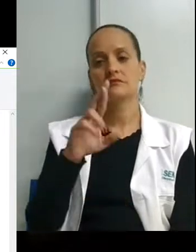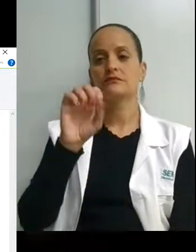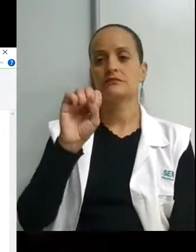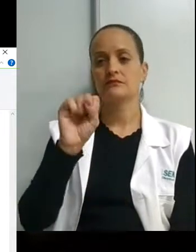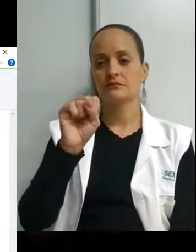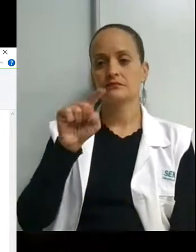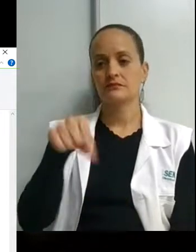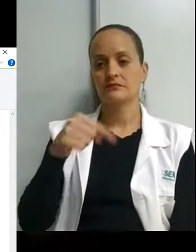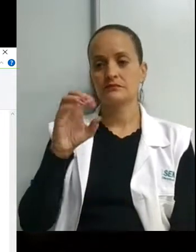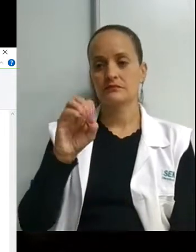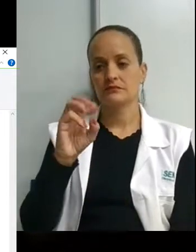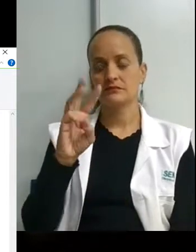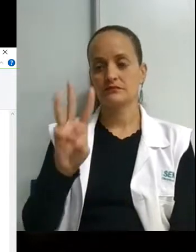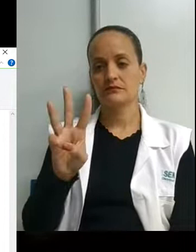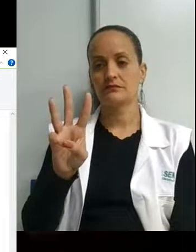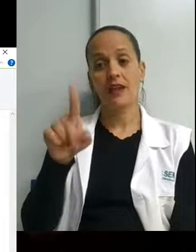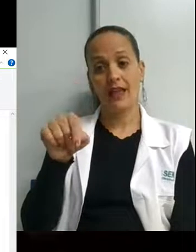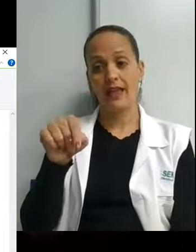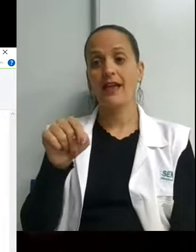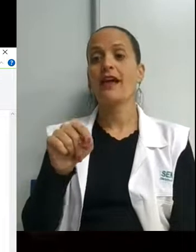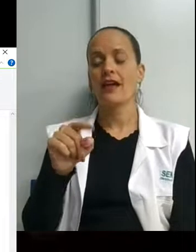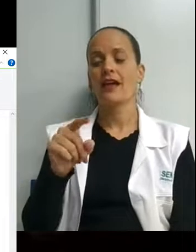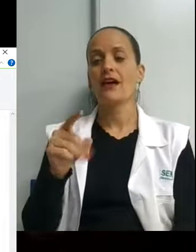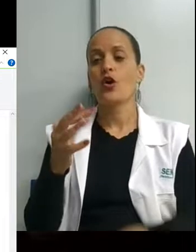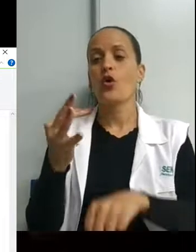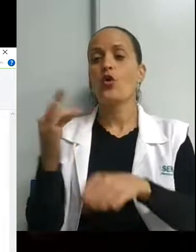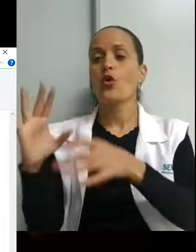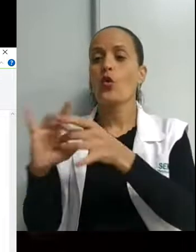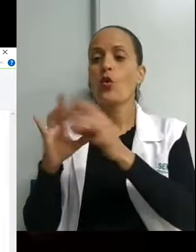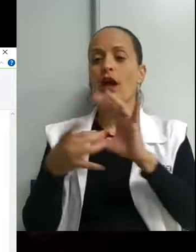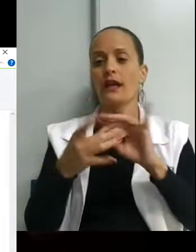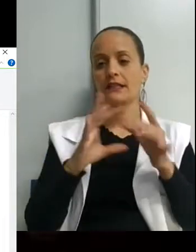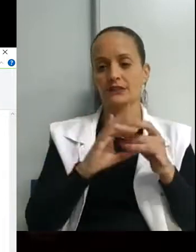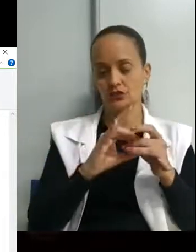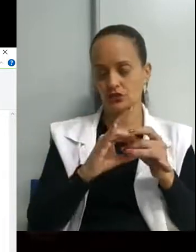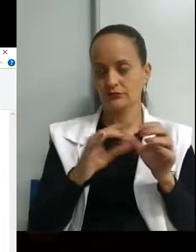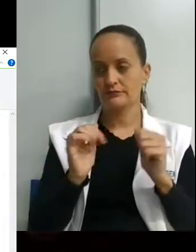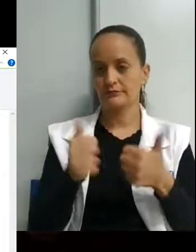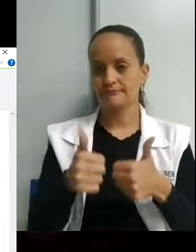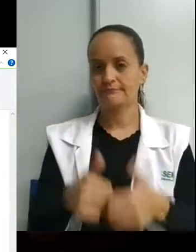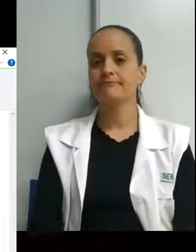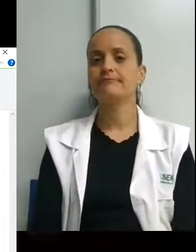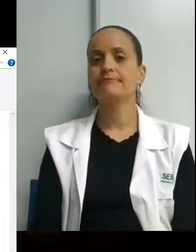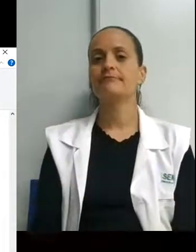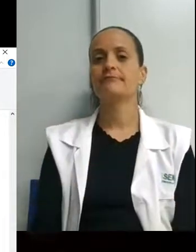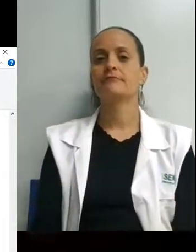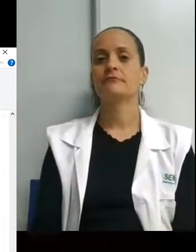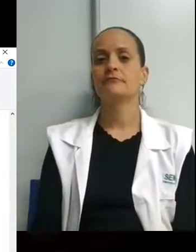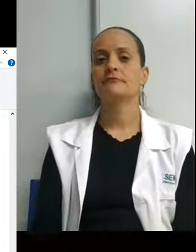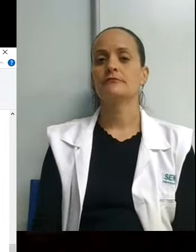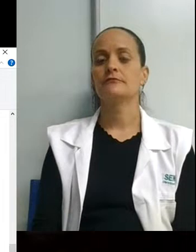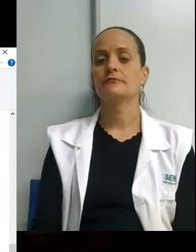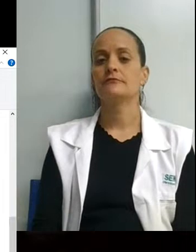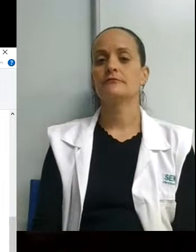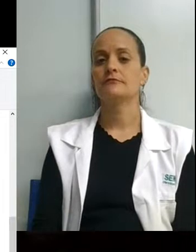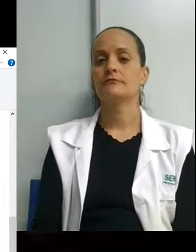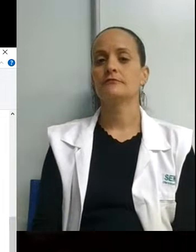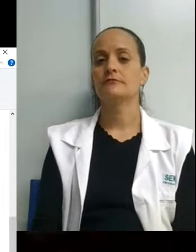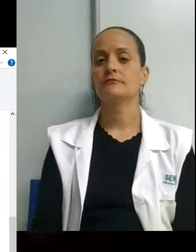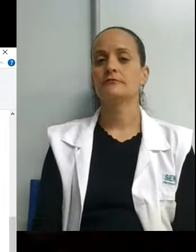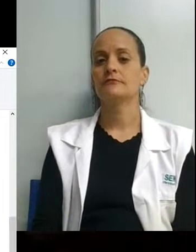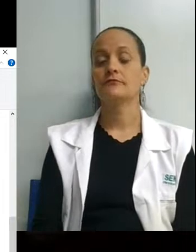8,03. Essa aqui é a corrente, 8,03 ampere. Essa aqui é a corrente do quê? Do circuito